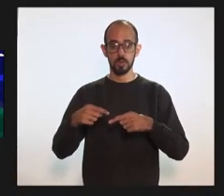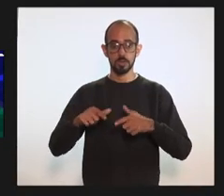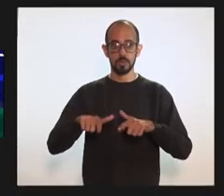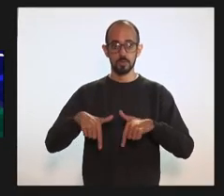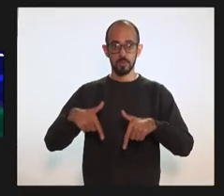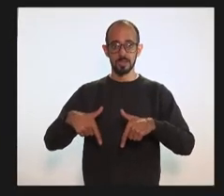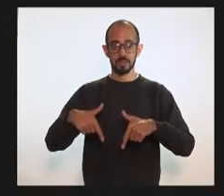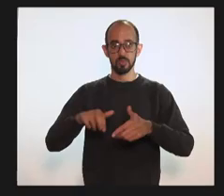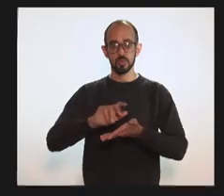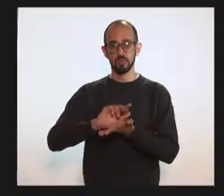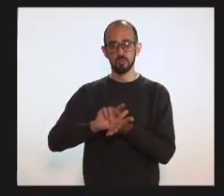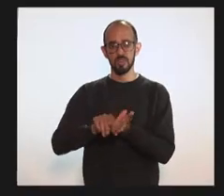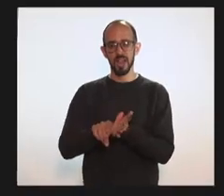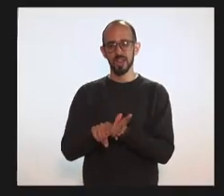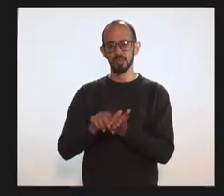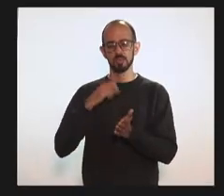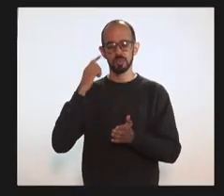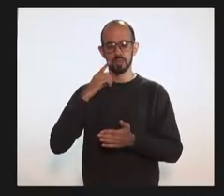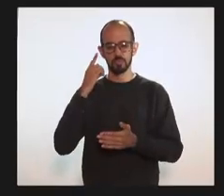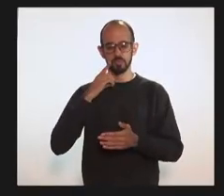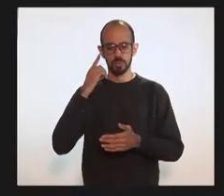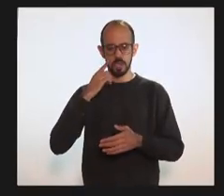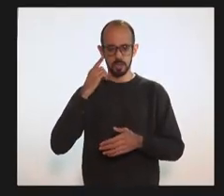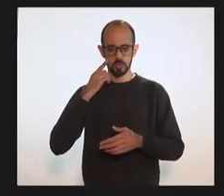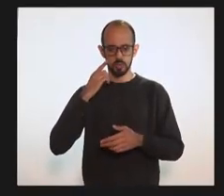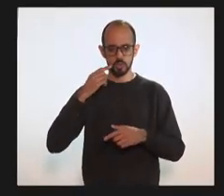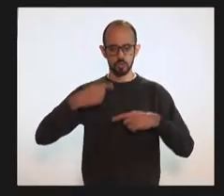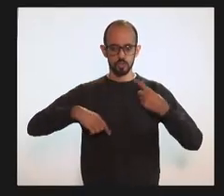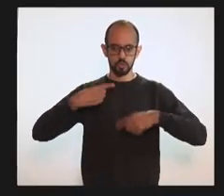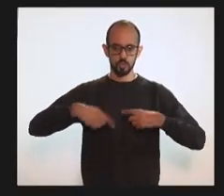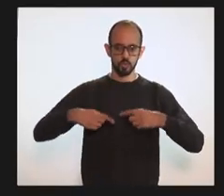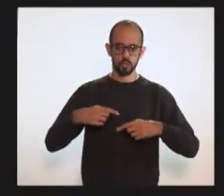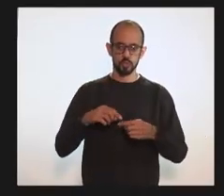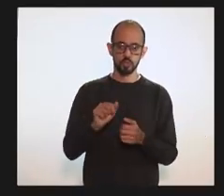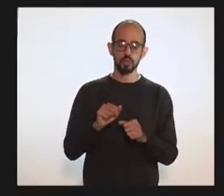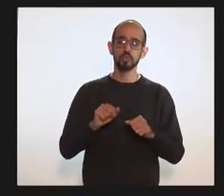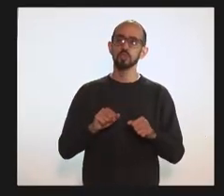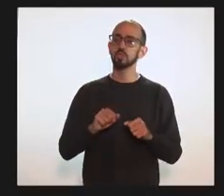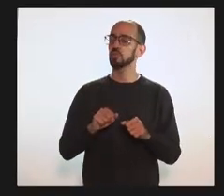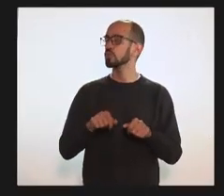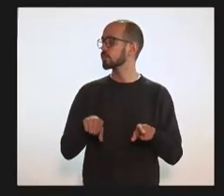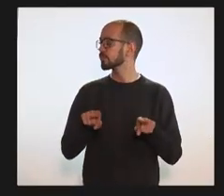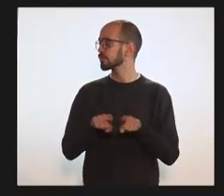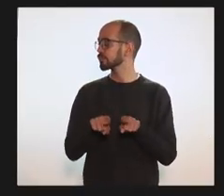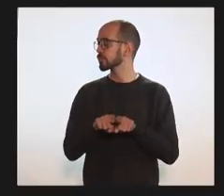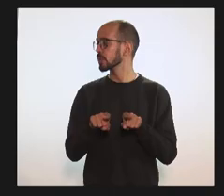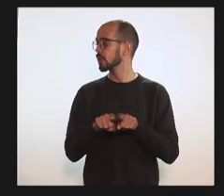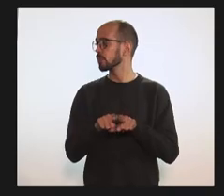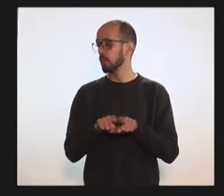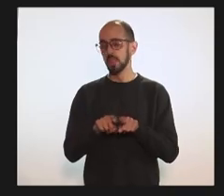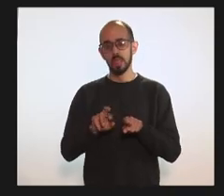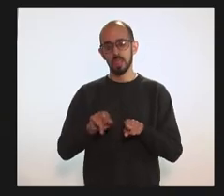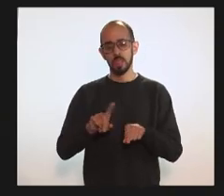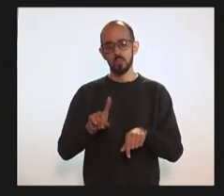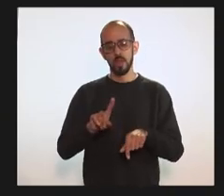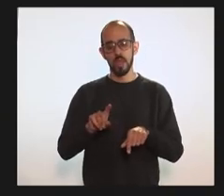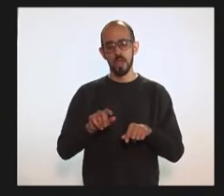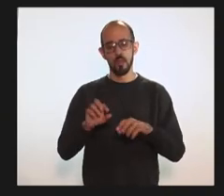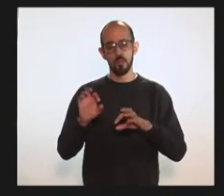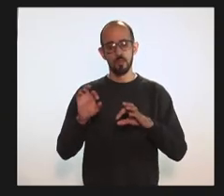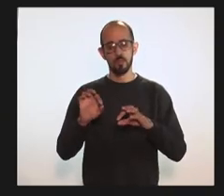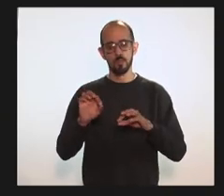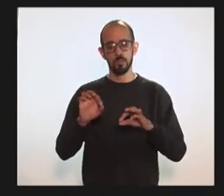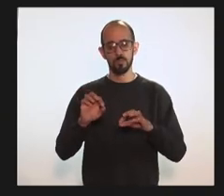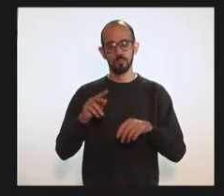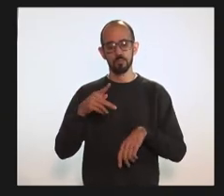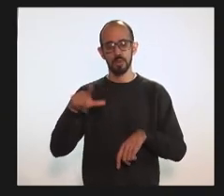deputados, discutimos amplamente isso em diversas comissões, não foi um projeto lançado simplesmente a esmo, teve o apoio de Vossa